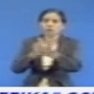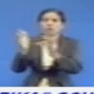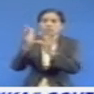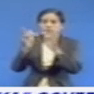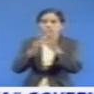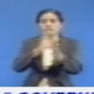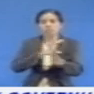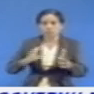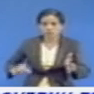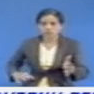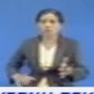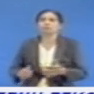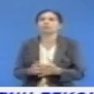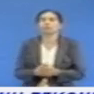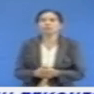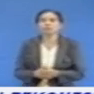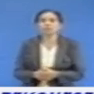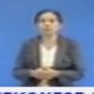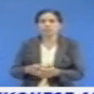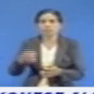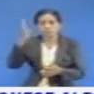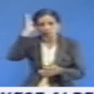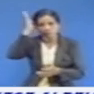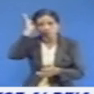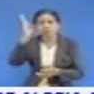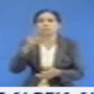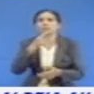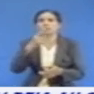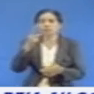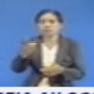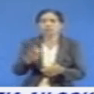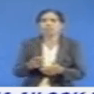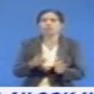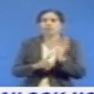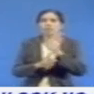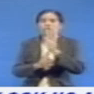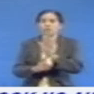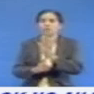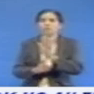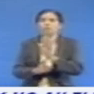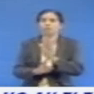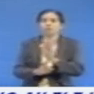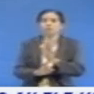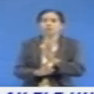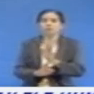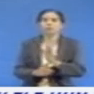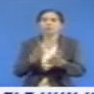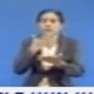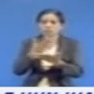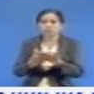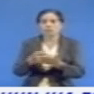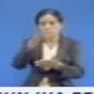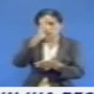infatim. Dom Virgílio do Carmo da Silva, Russo, irmã Alda, atua tudo fidelidade para Maroma e amor estômago.